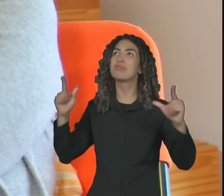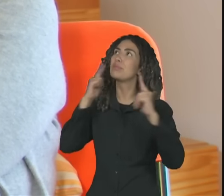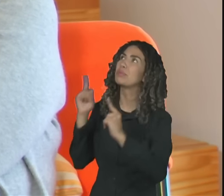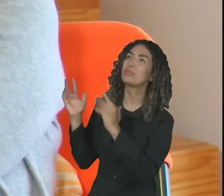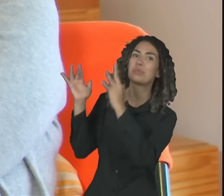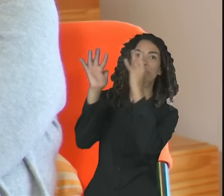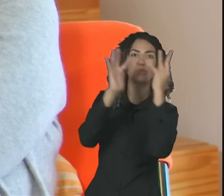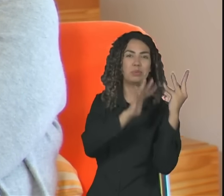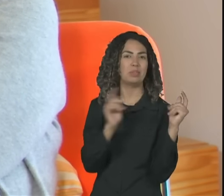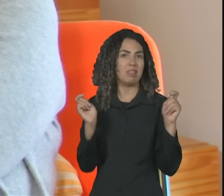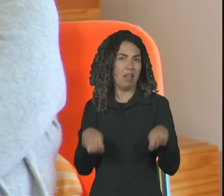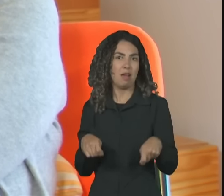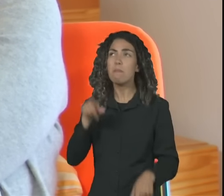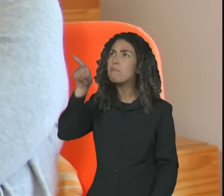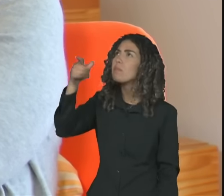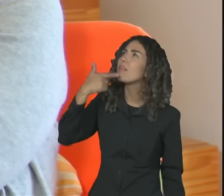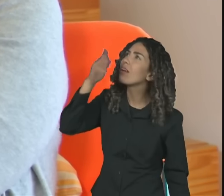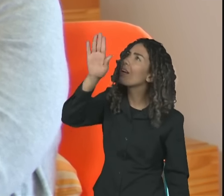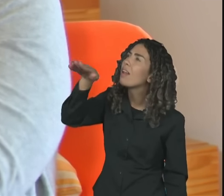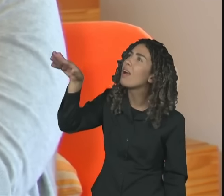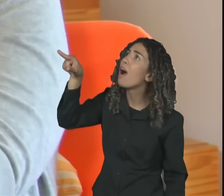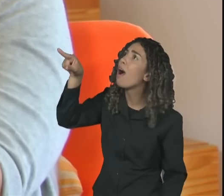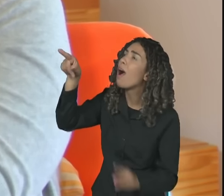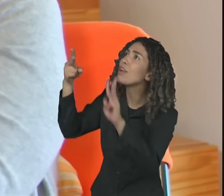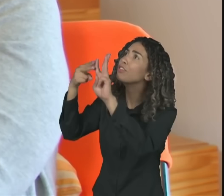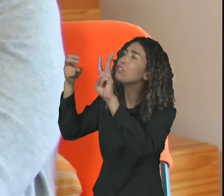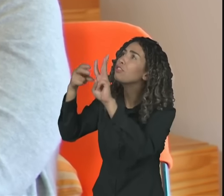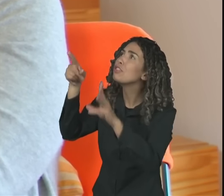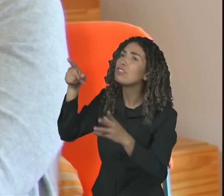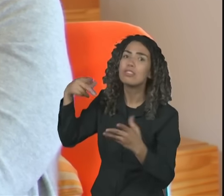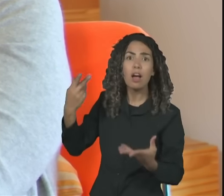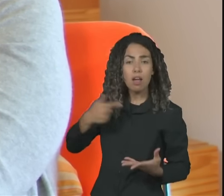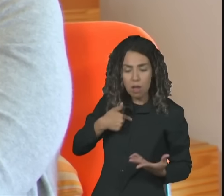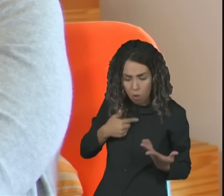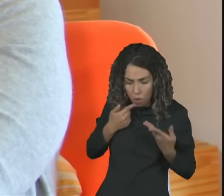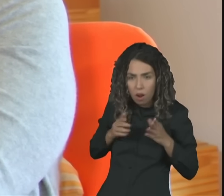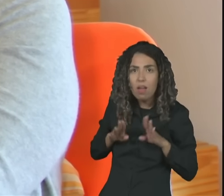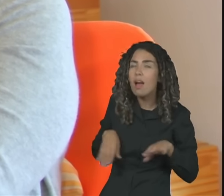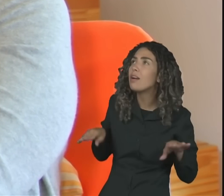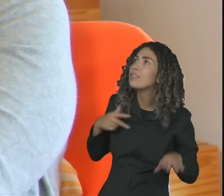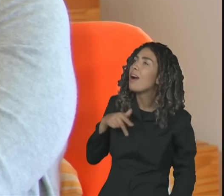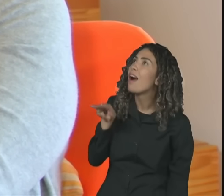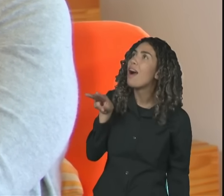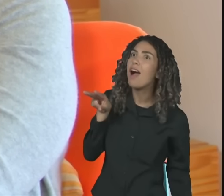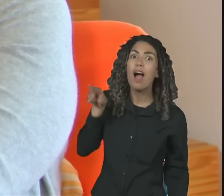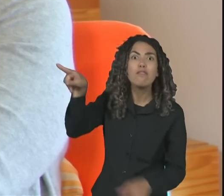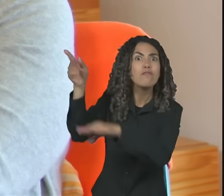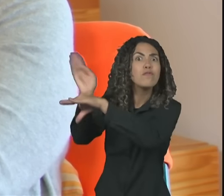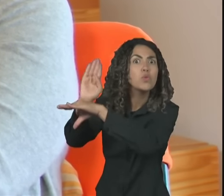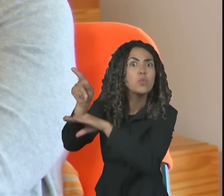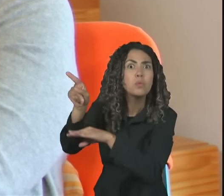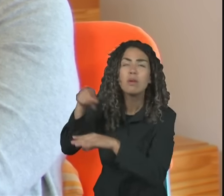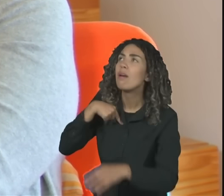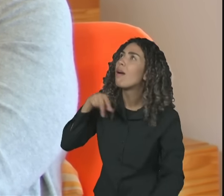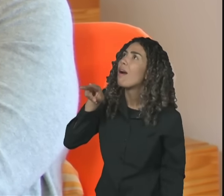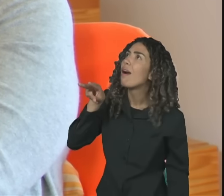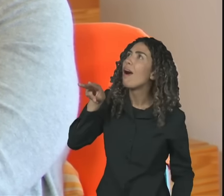ver outra criança no seu âmbito, em filmes, ela faz uma conexão muito